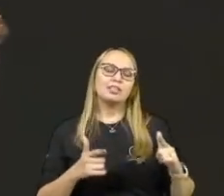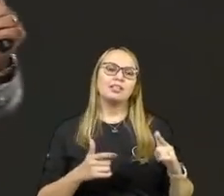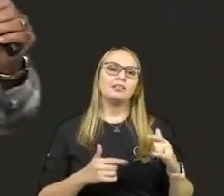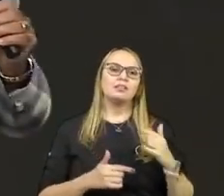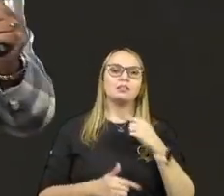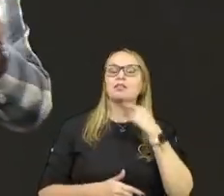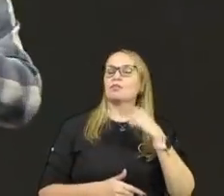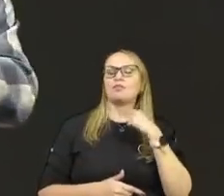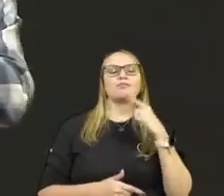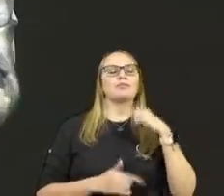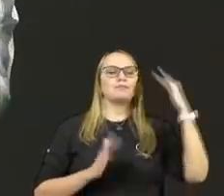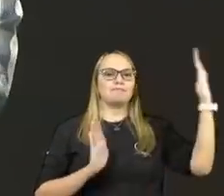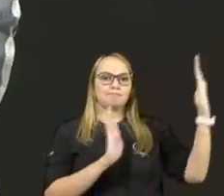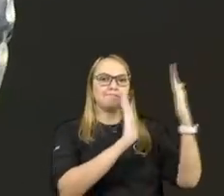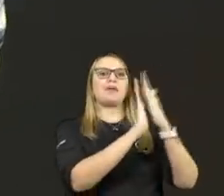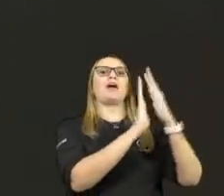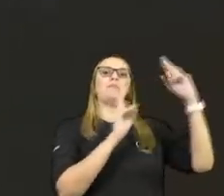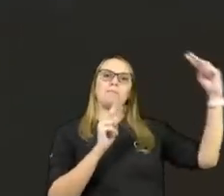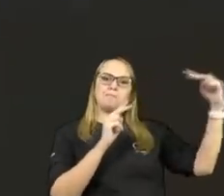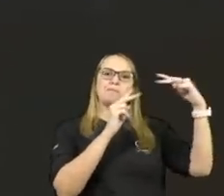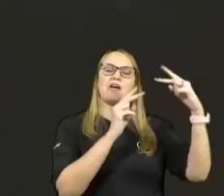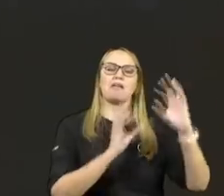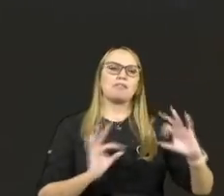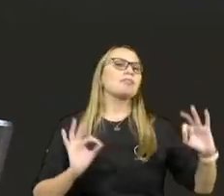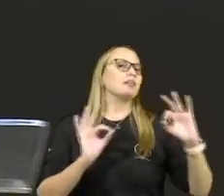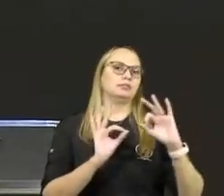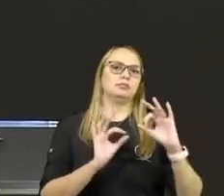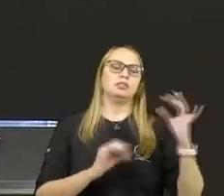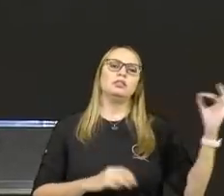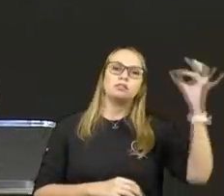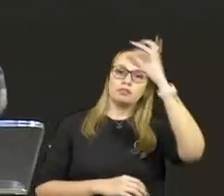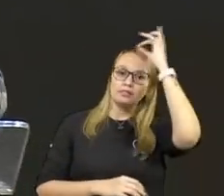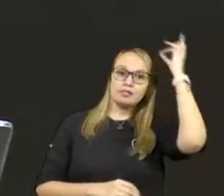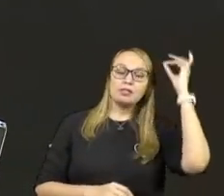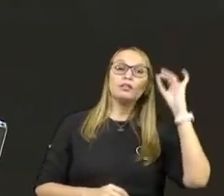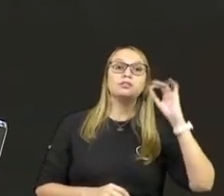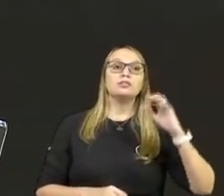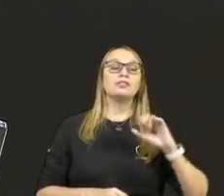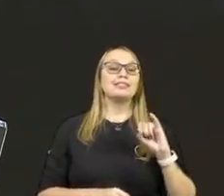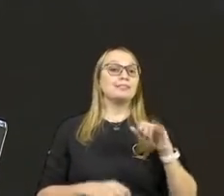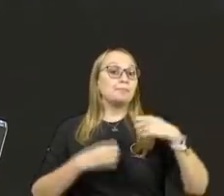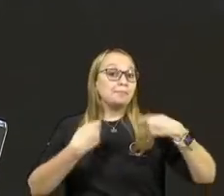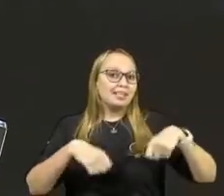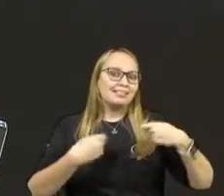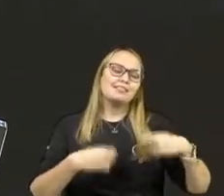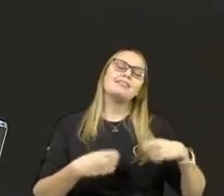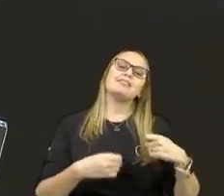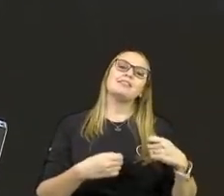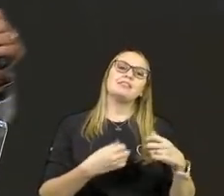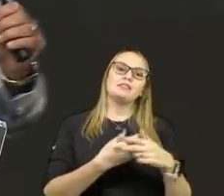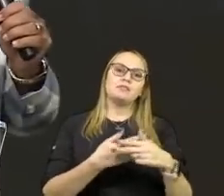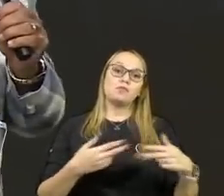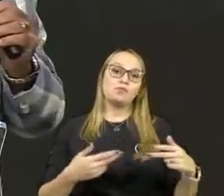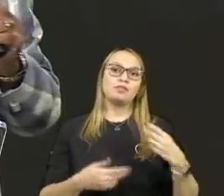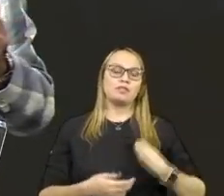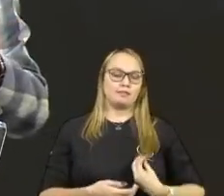Senhor. Então, o ser santo é uma condição da vida